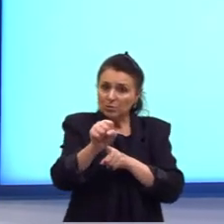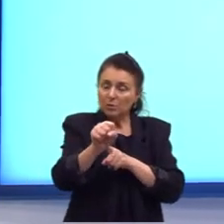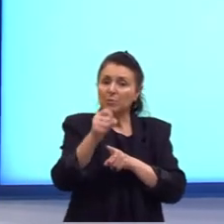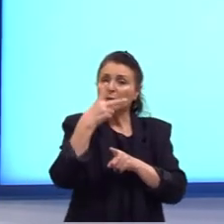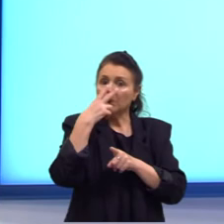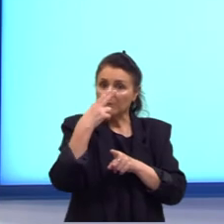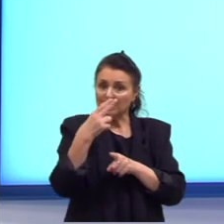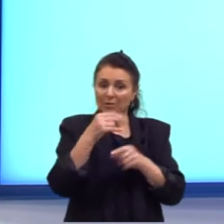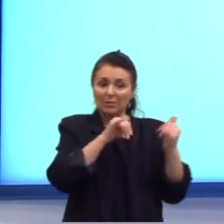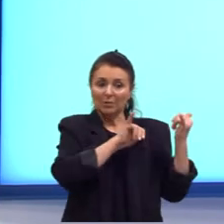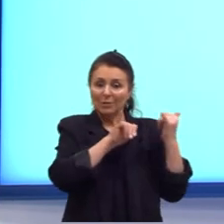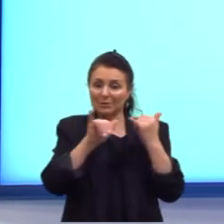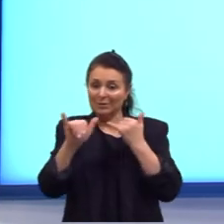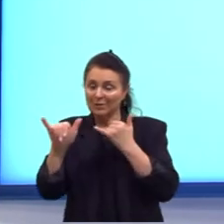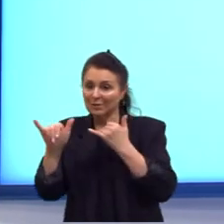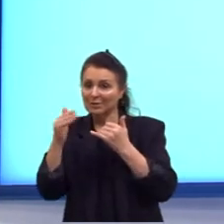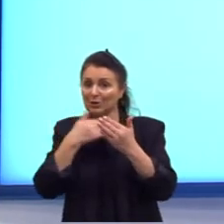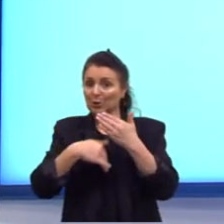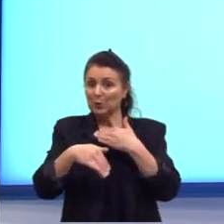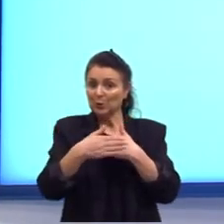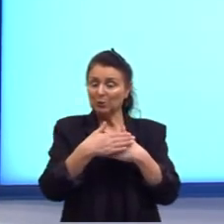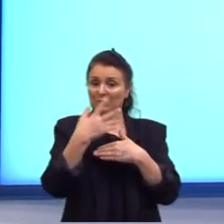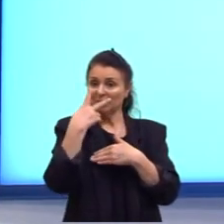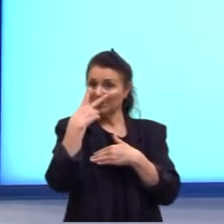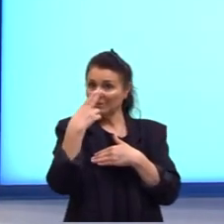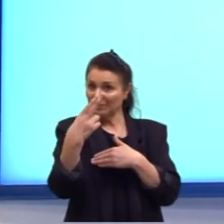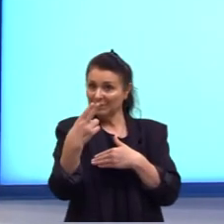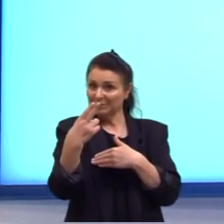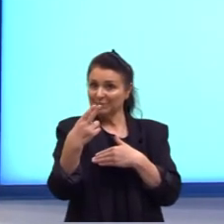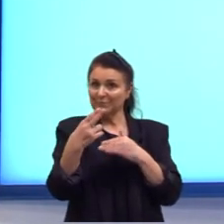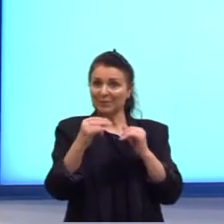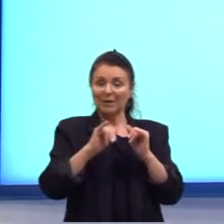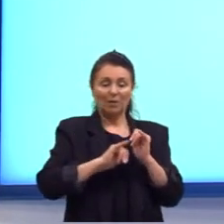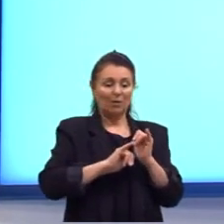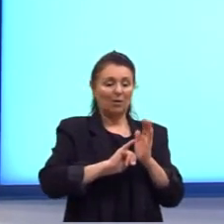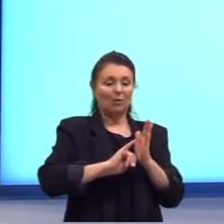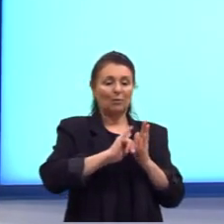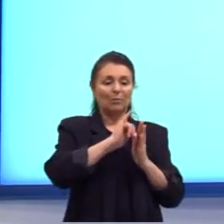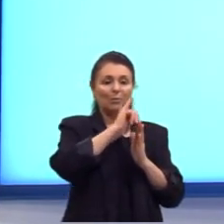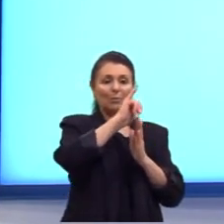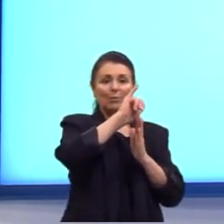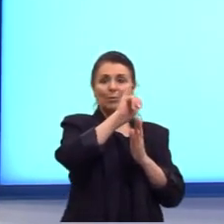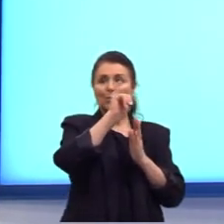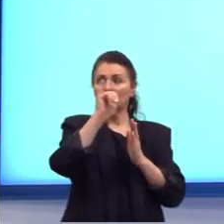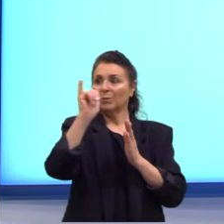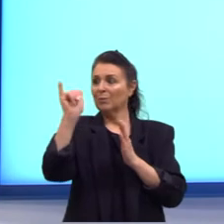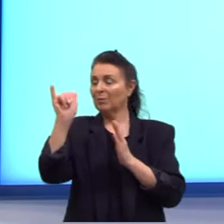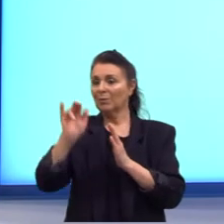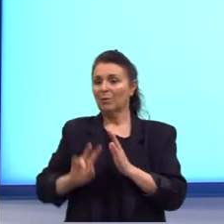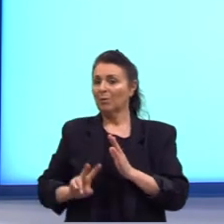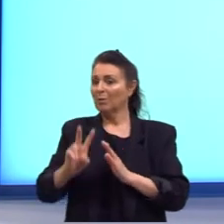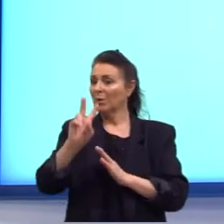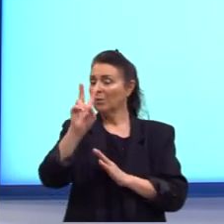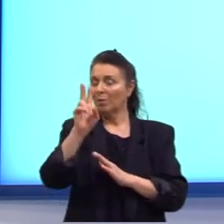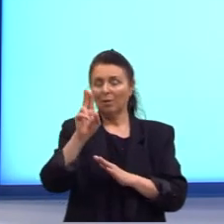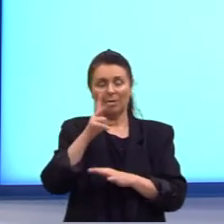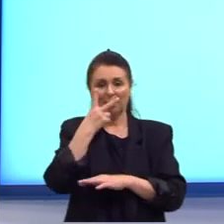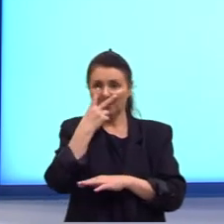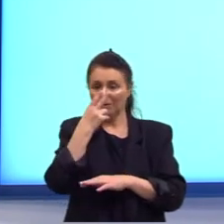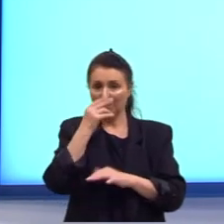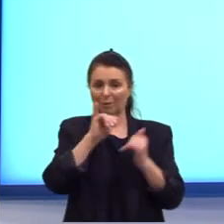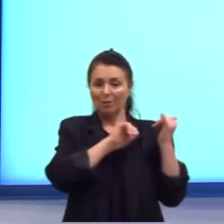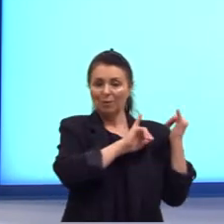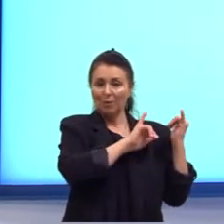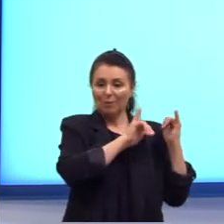correntes são iguais então no fim das contas o que tá passando aqui é a corrente ou mesmo valor então a